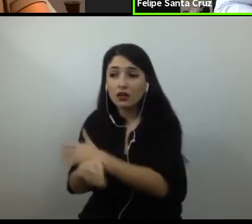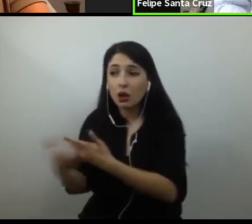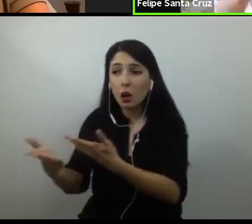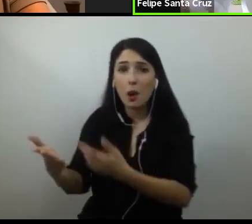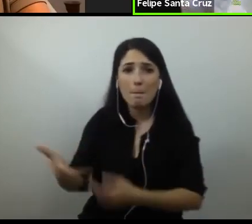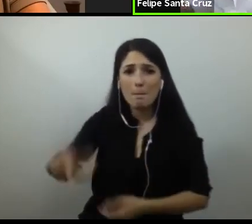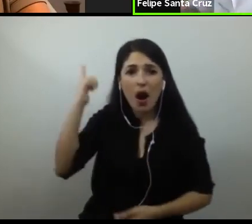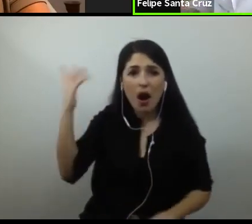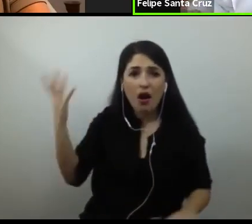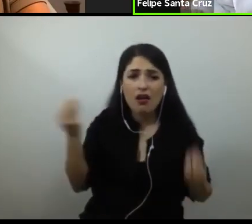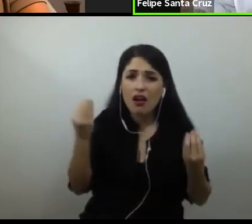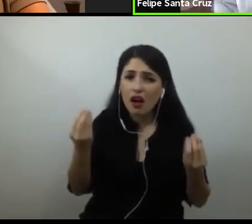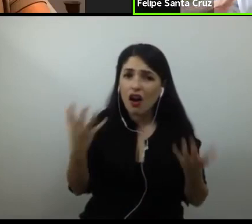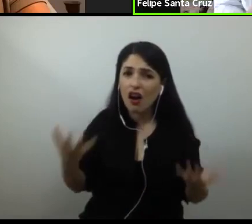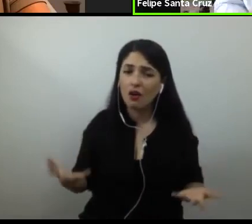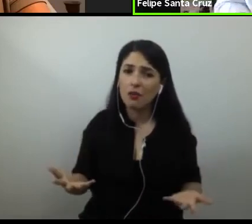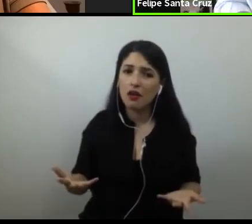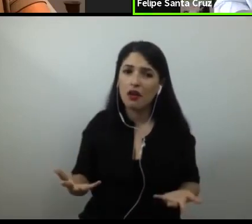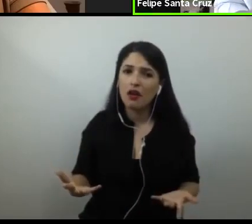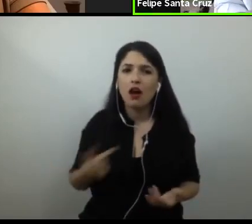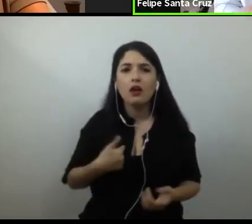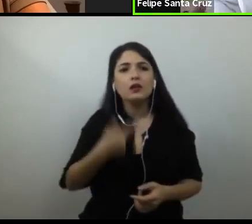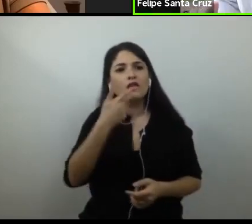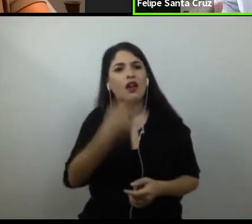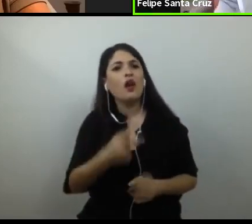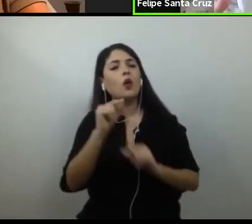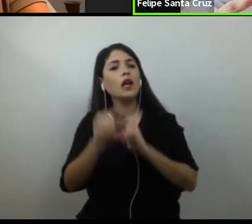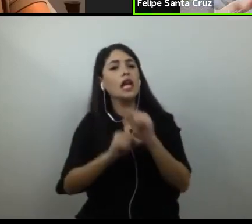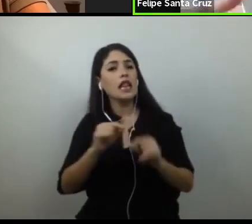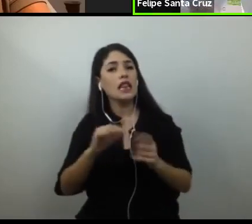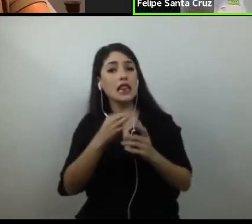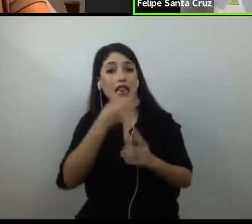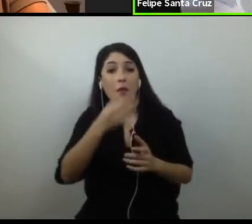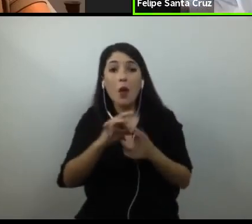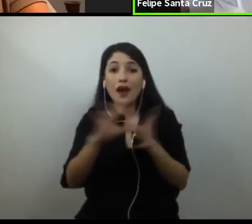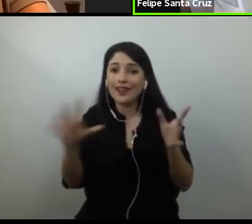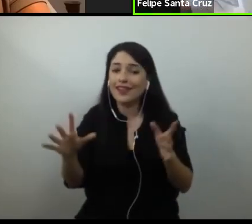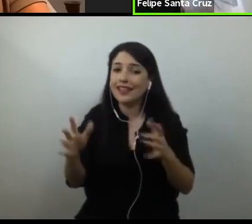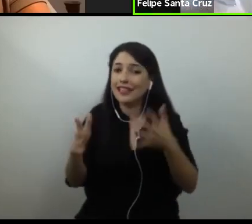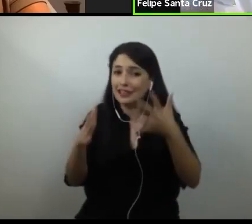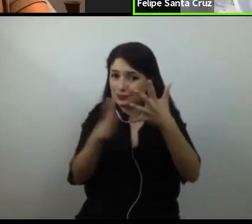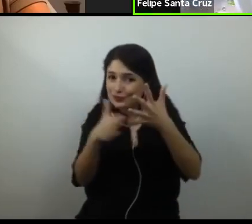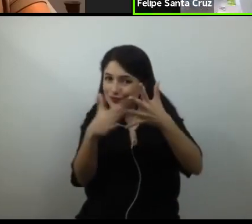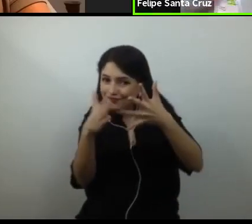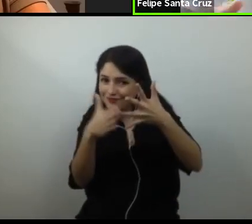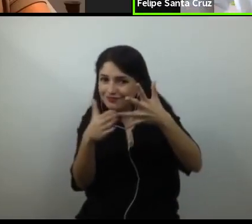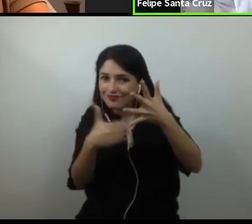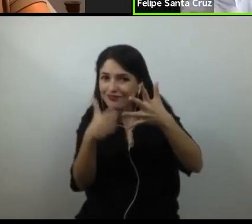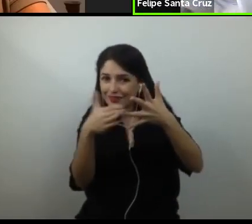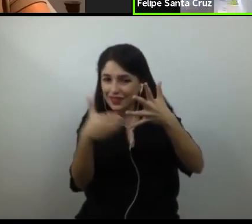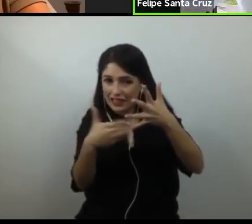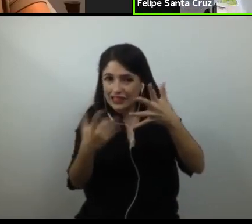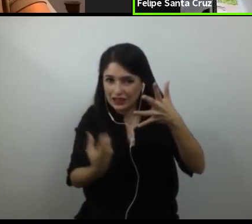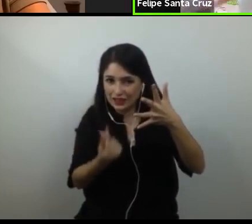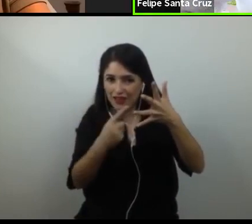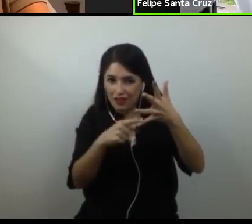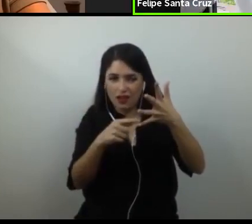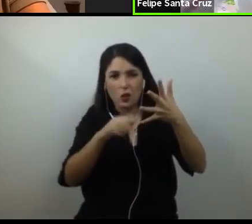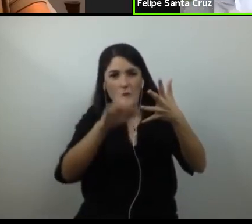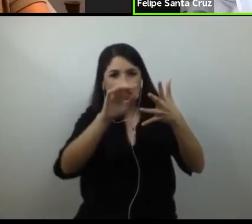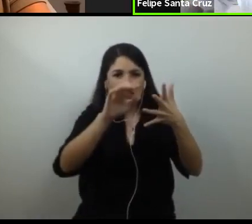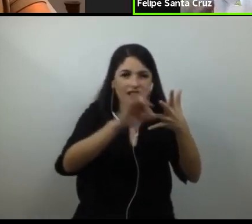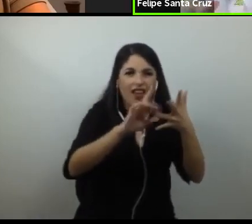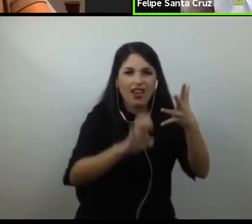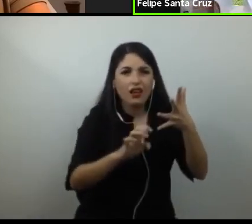a gente falar em democracia lá para o censo, é muito difícil. Então, nós precisamos desse movimento que englobe todo mundo, que